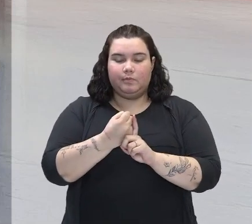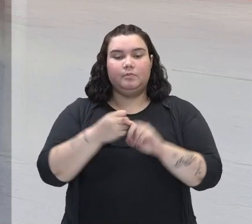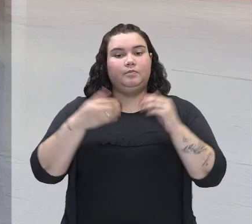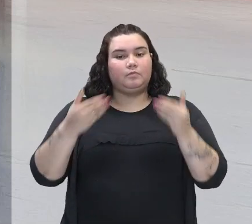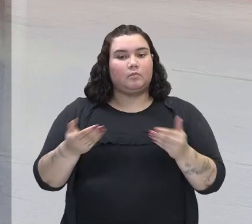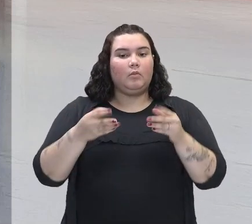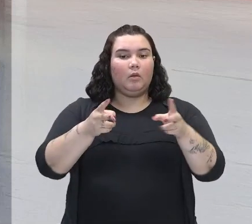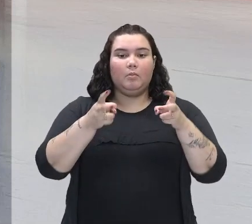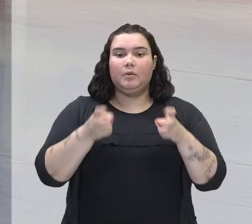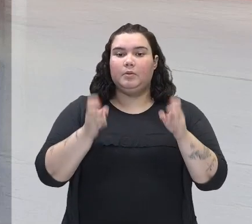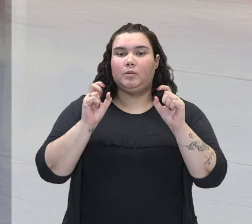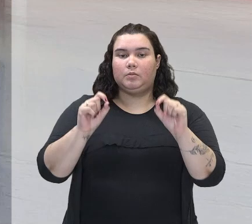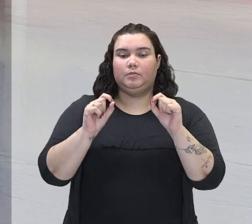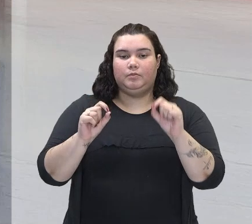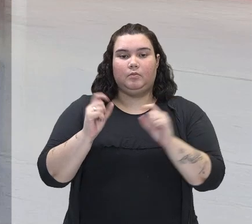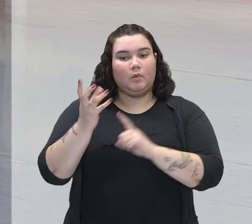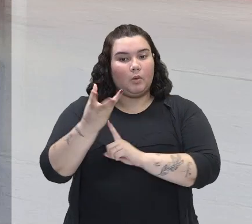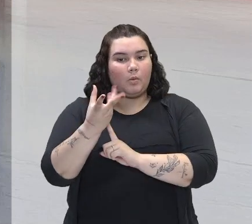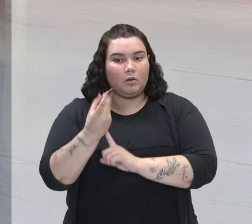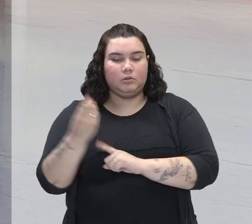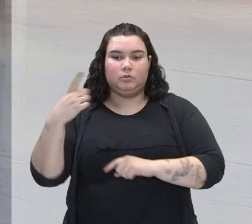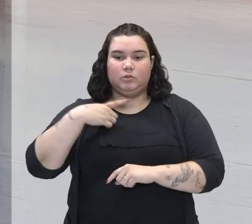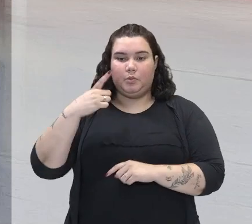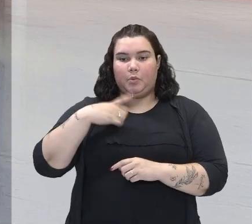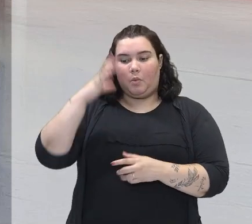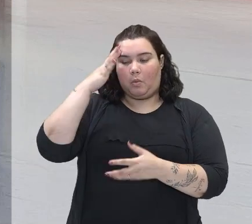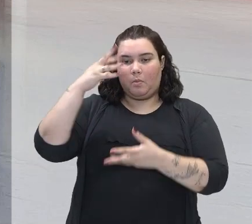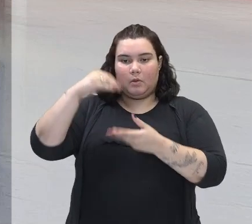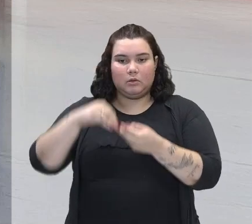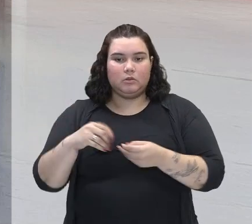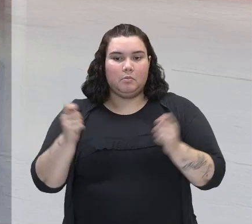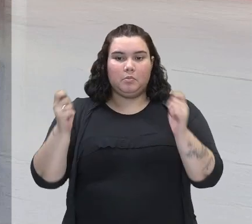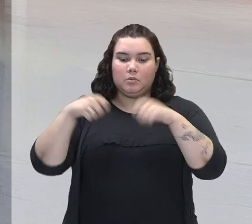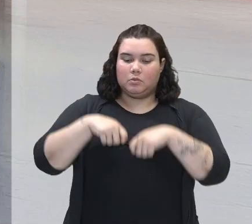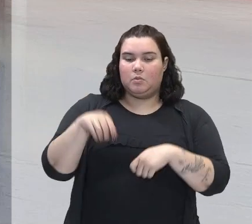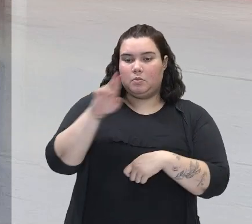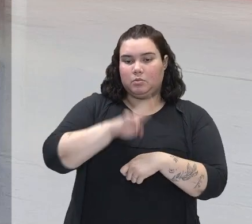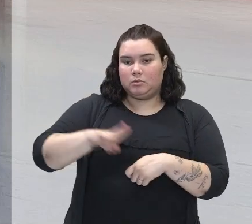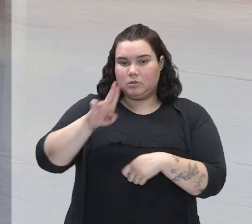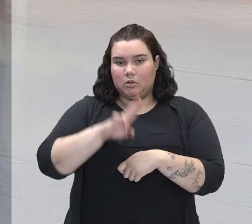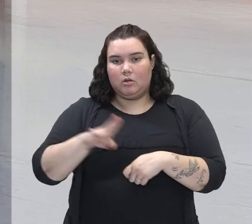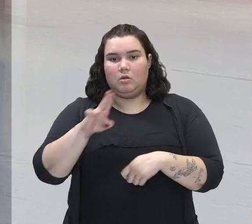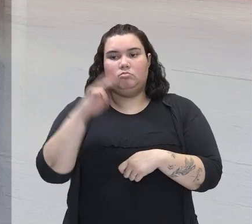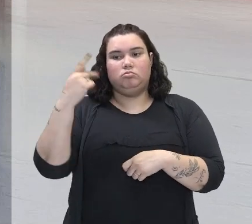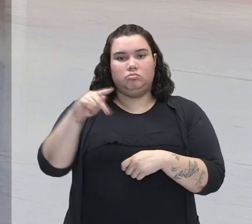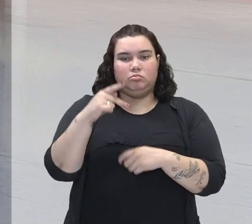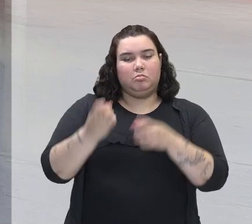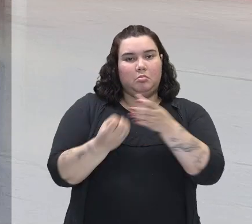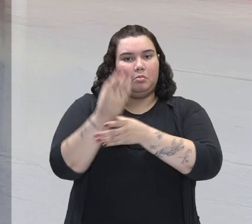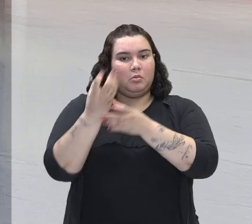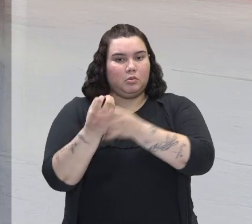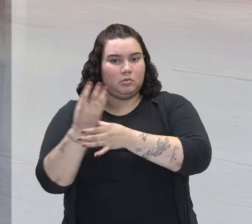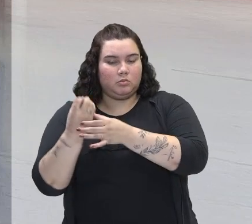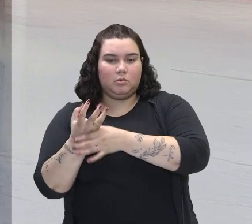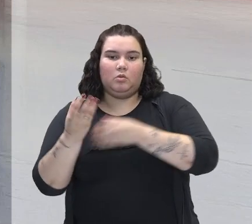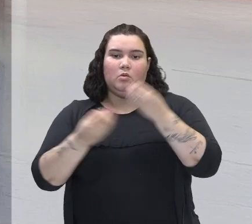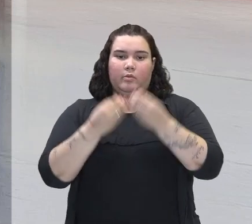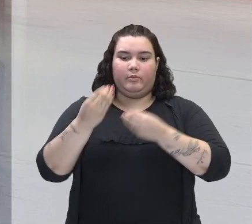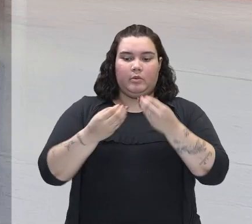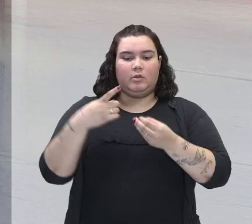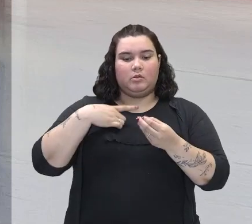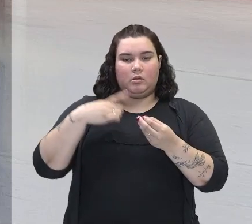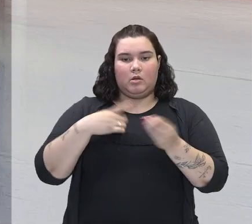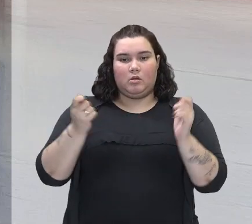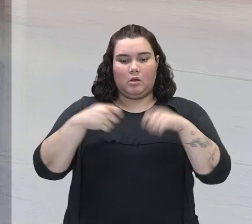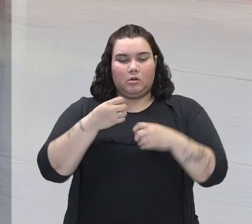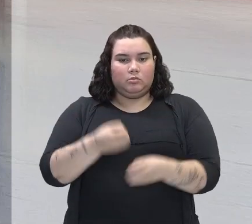gente percebe que o artista ele foi compreendendo que ele pode utilizar as suas produções como uma forma